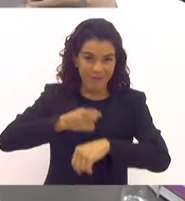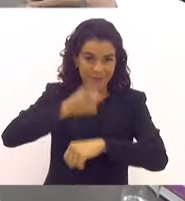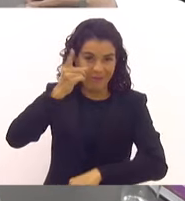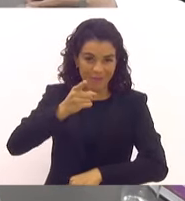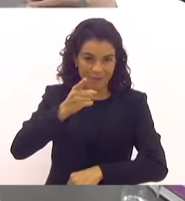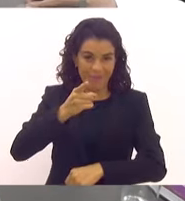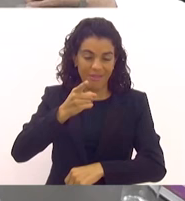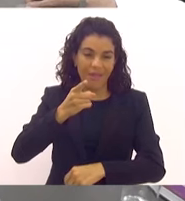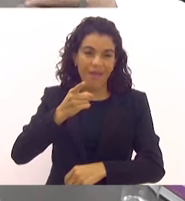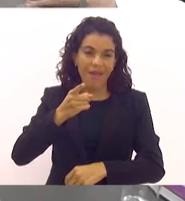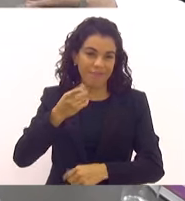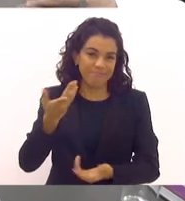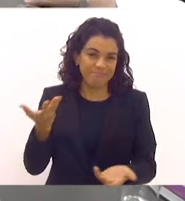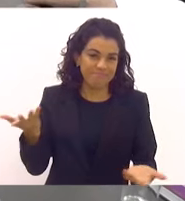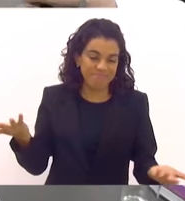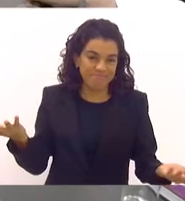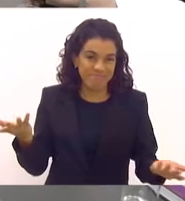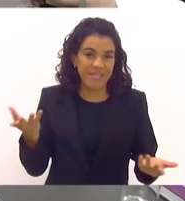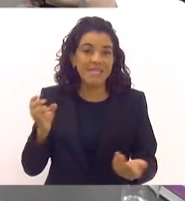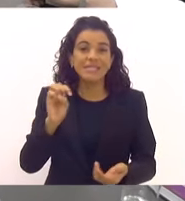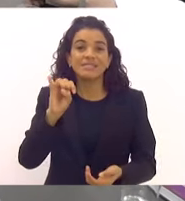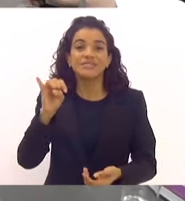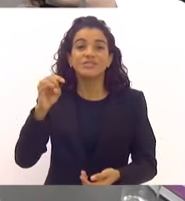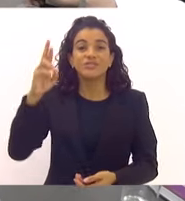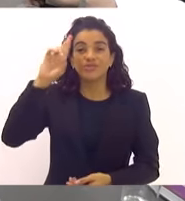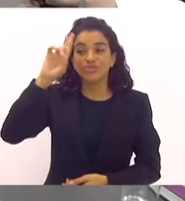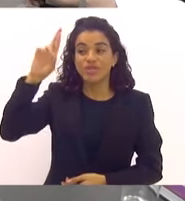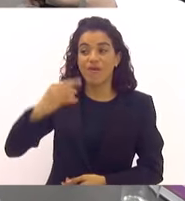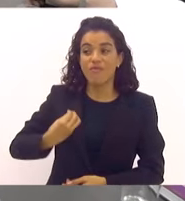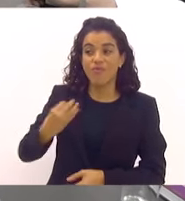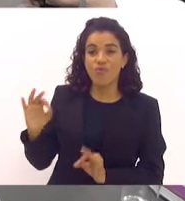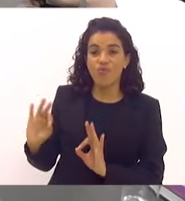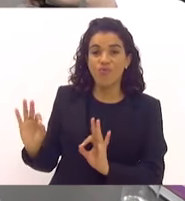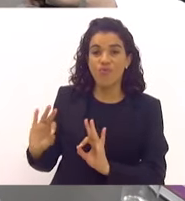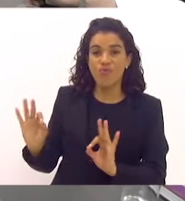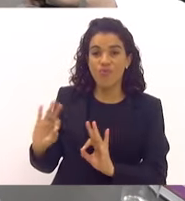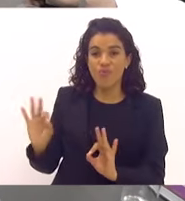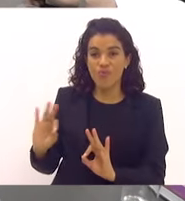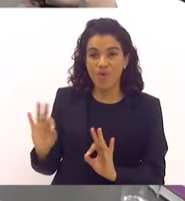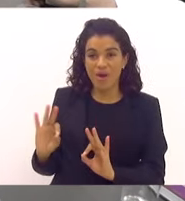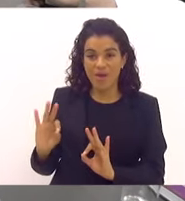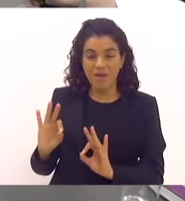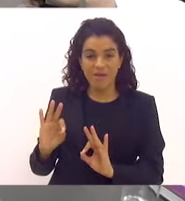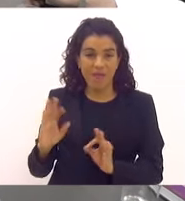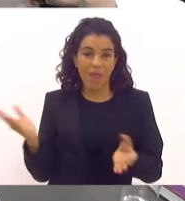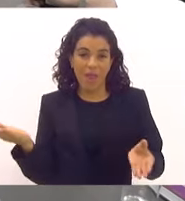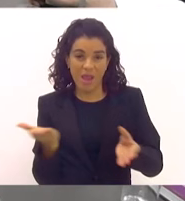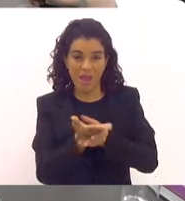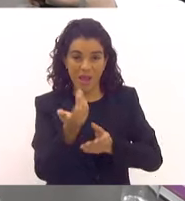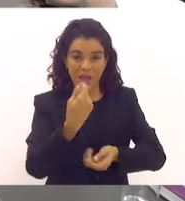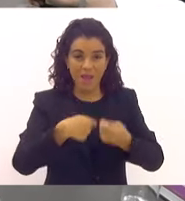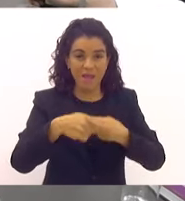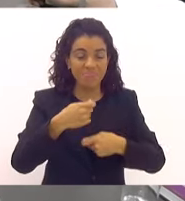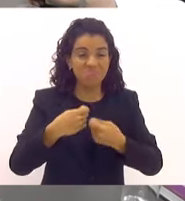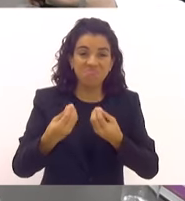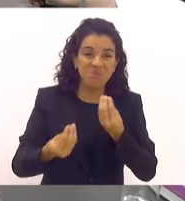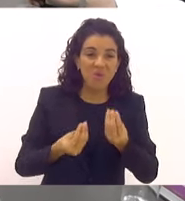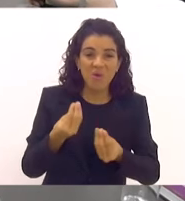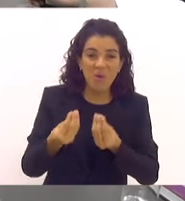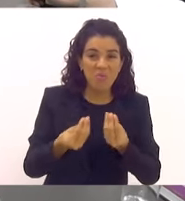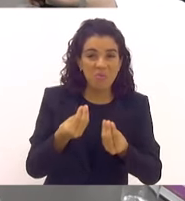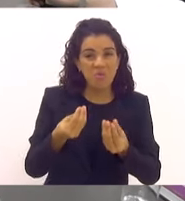naquele instante, e se não der, aí vai mandar processo administrativo, inquérito, enfim,